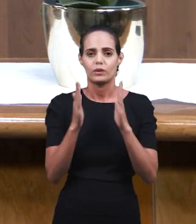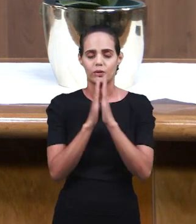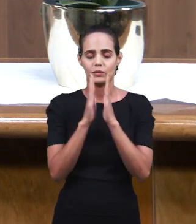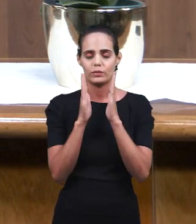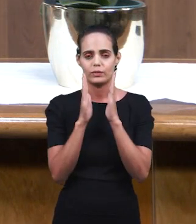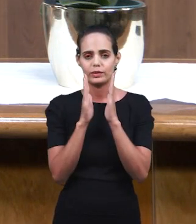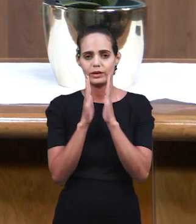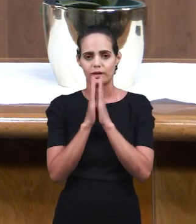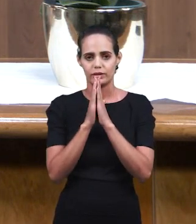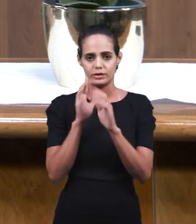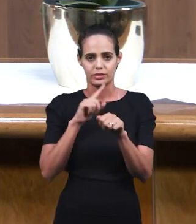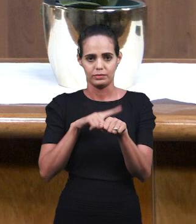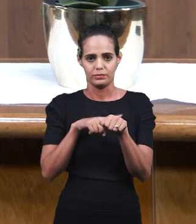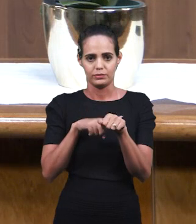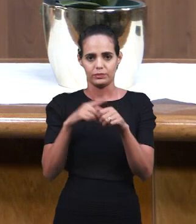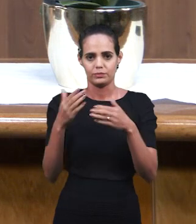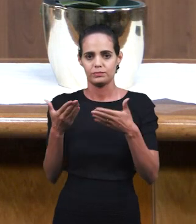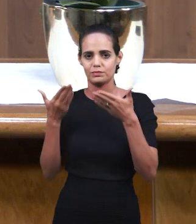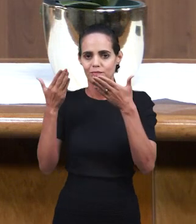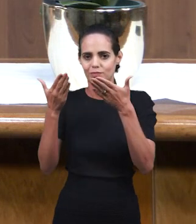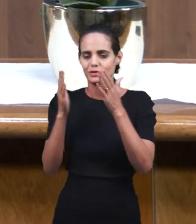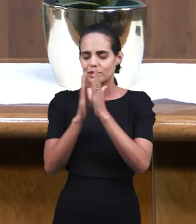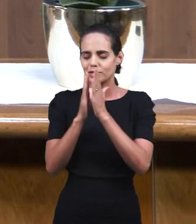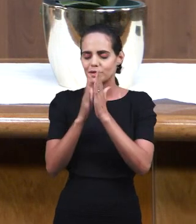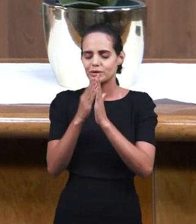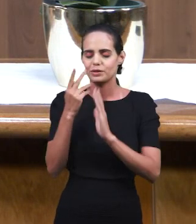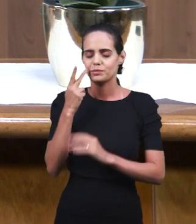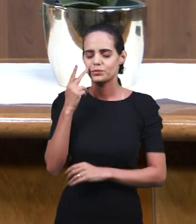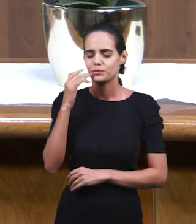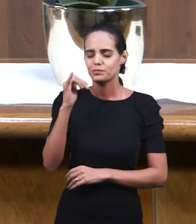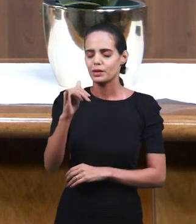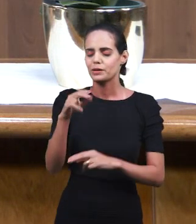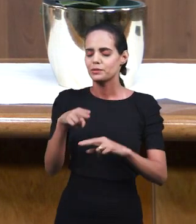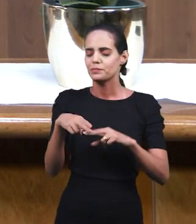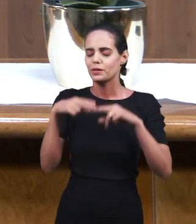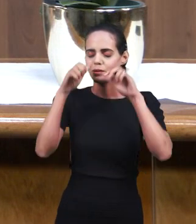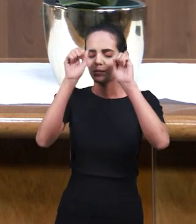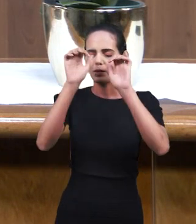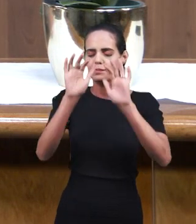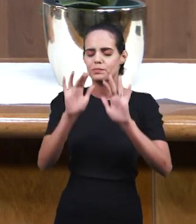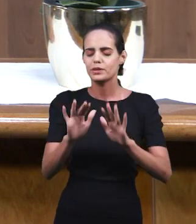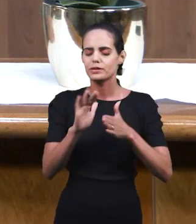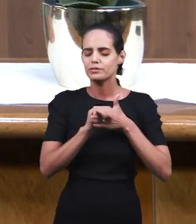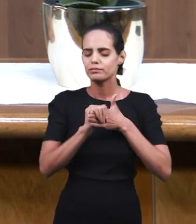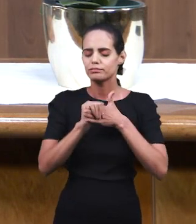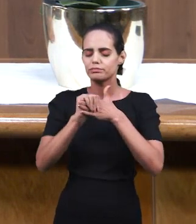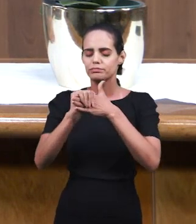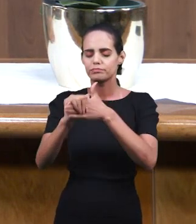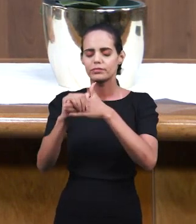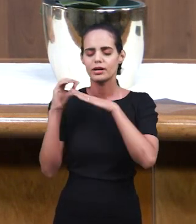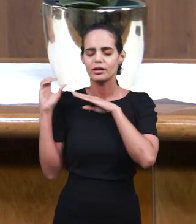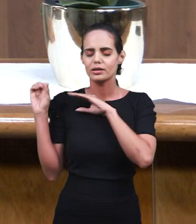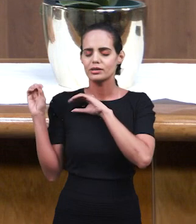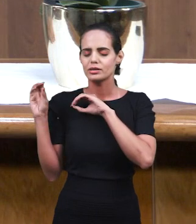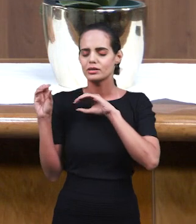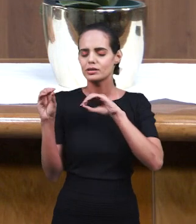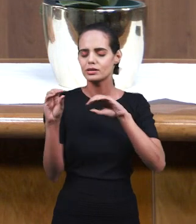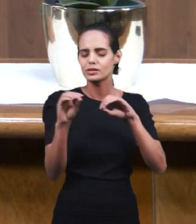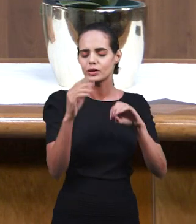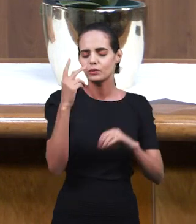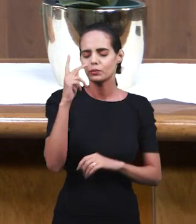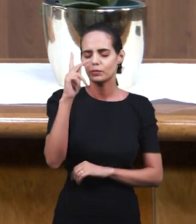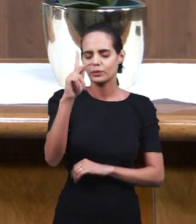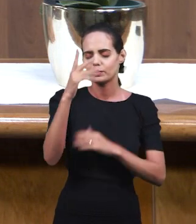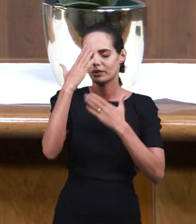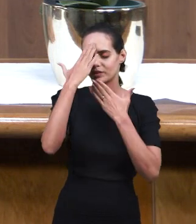Senhor, então, esse momento. Te louvamos, ó Pai, te adoramos pela tua bênção, pela tua direção, pelo teu ensino. Adoramos por esse momento,